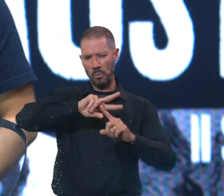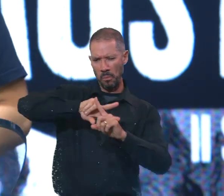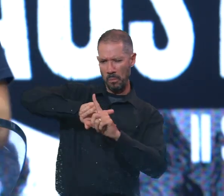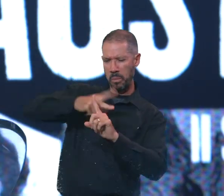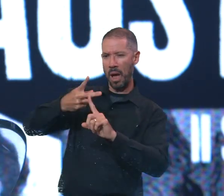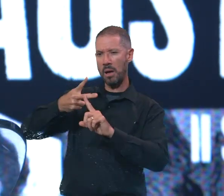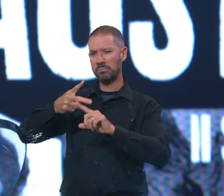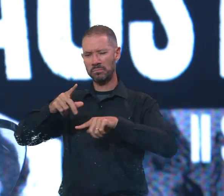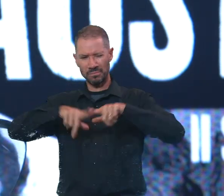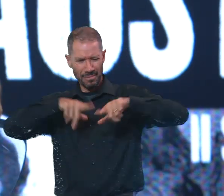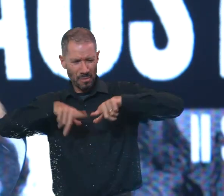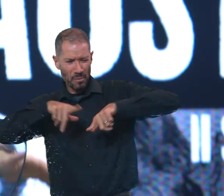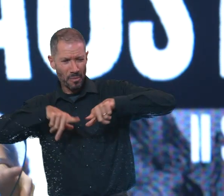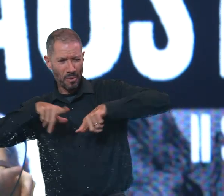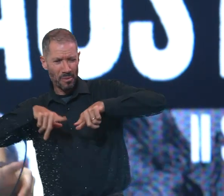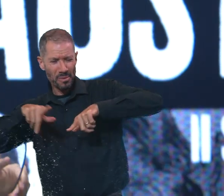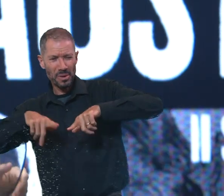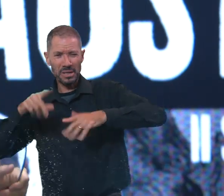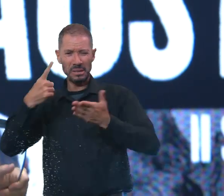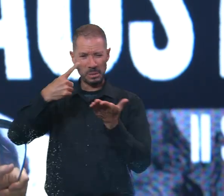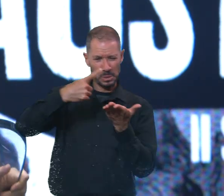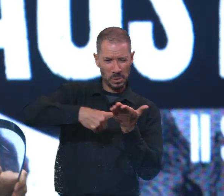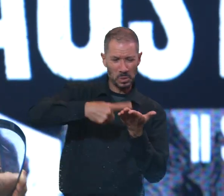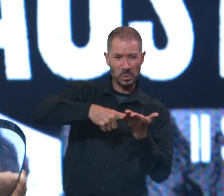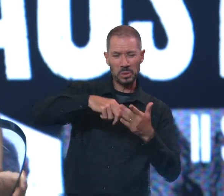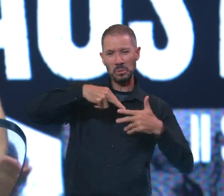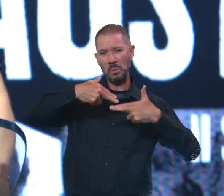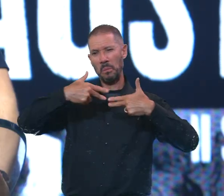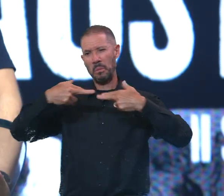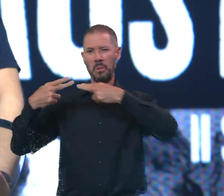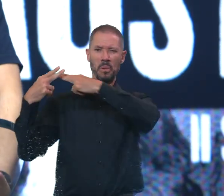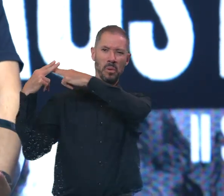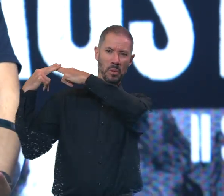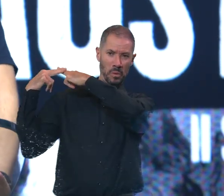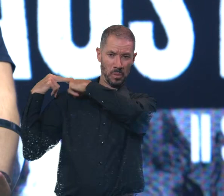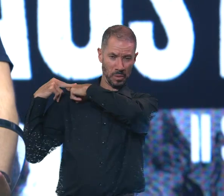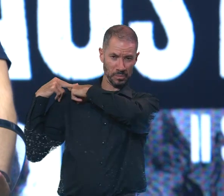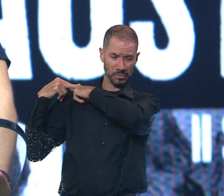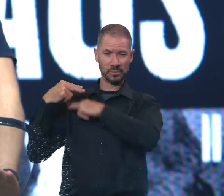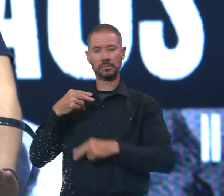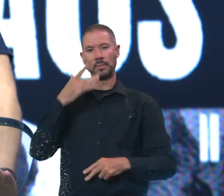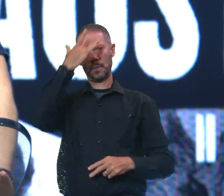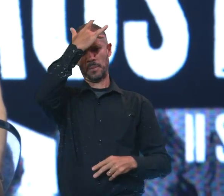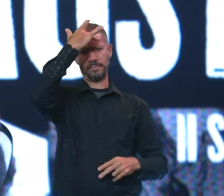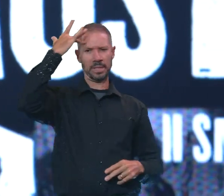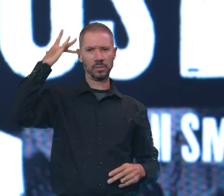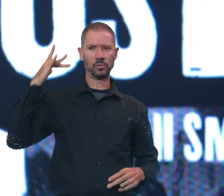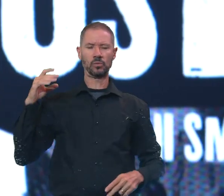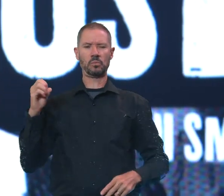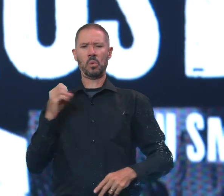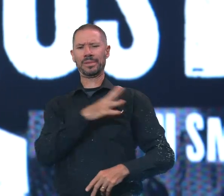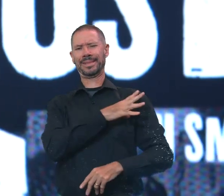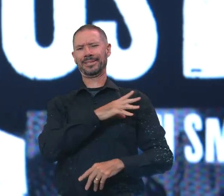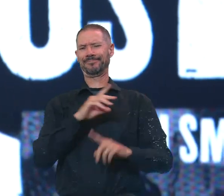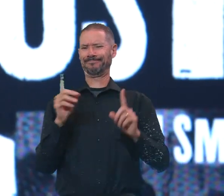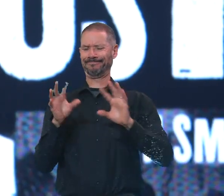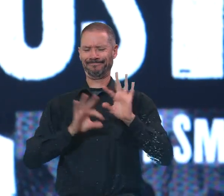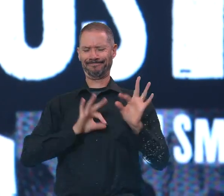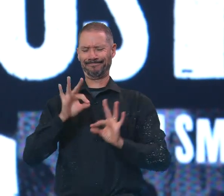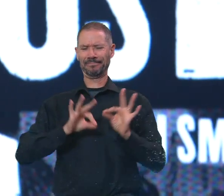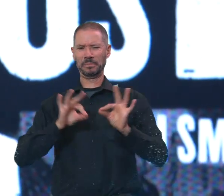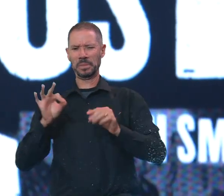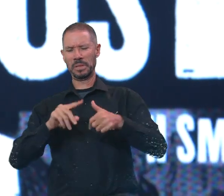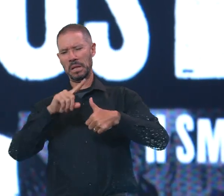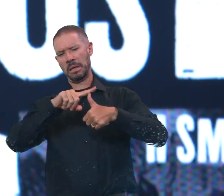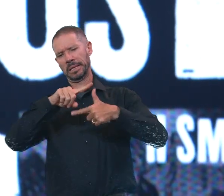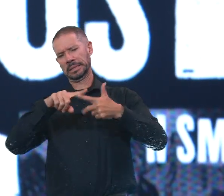multitarefas, multitelas, multicompromissos e multiresponsabilidades, o homem moderno não estava sendo preparado para lidar com tantas